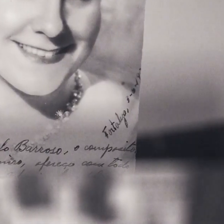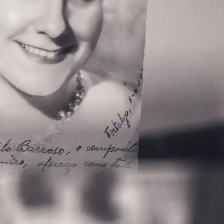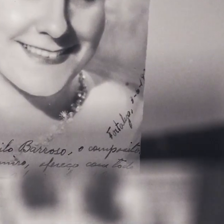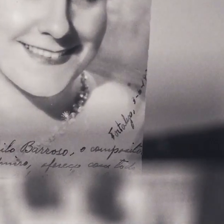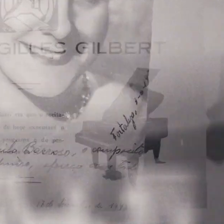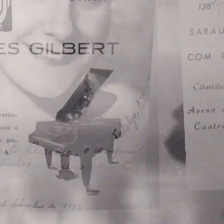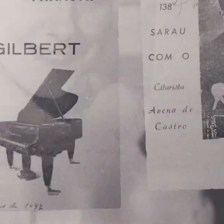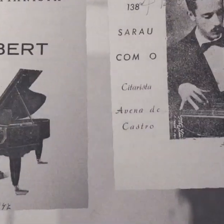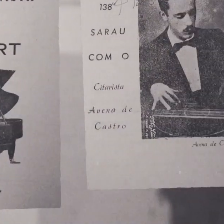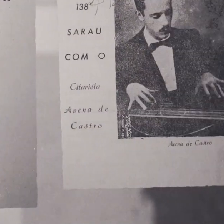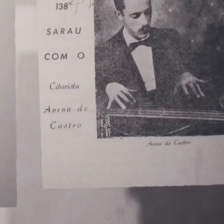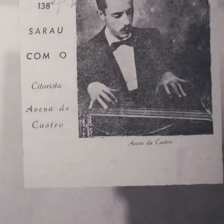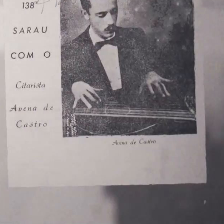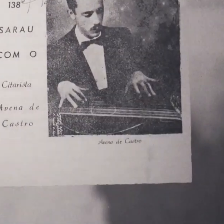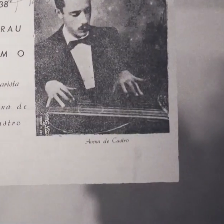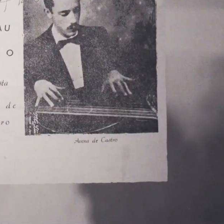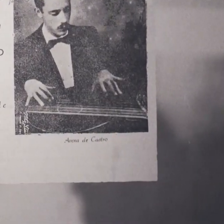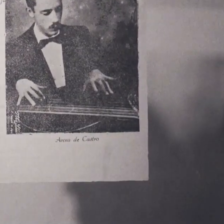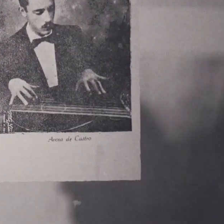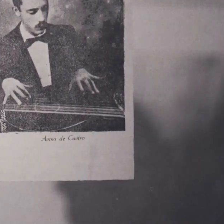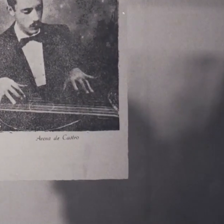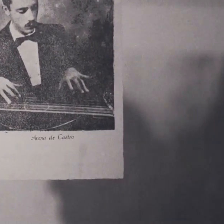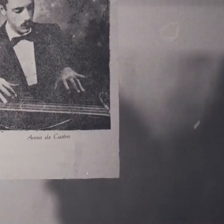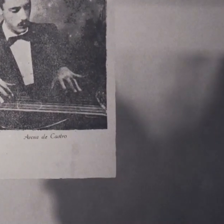Torne, torne,